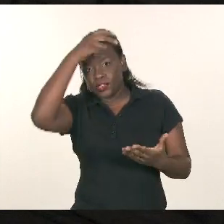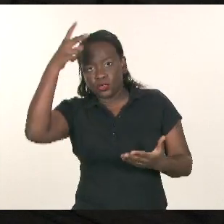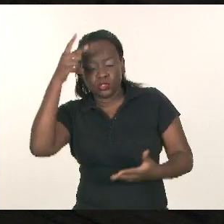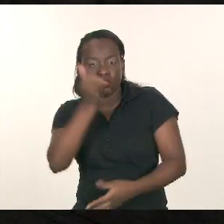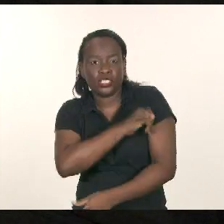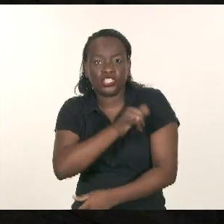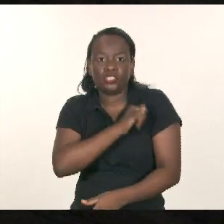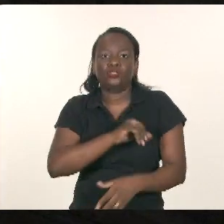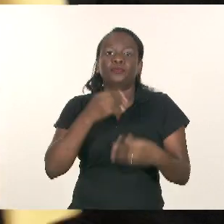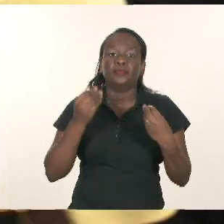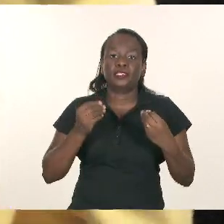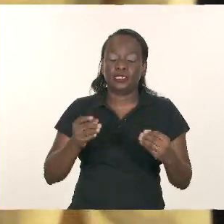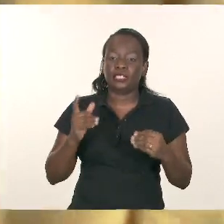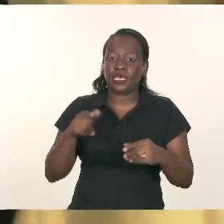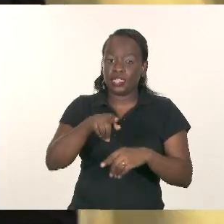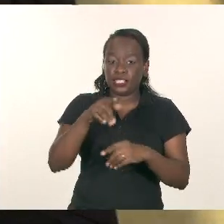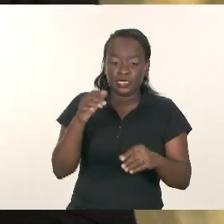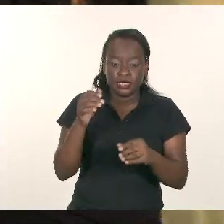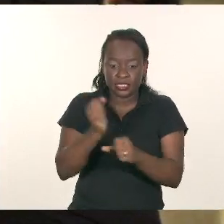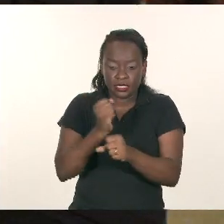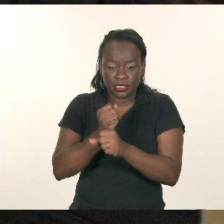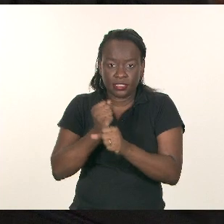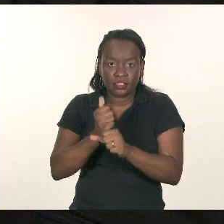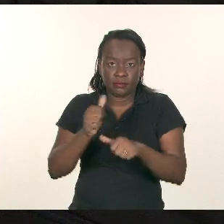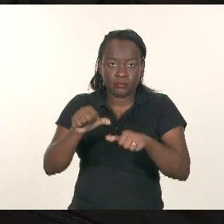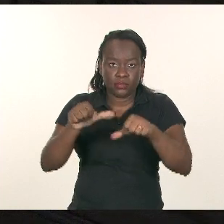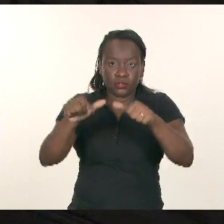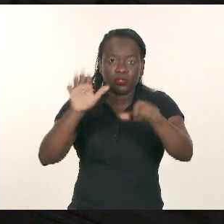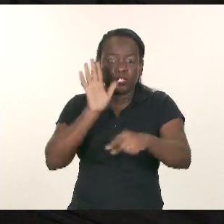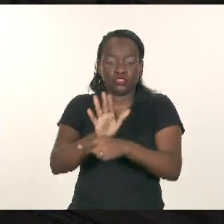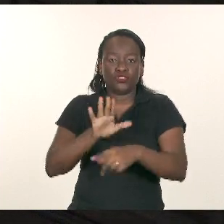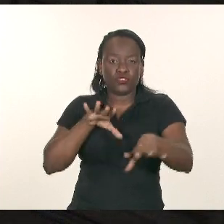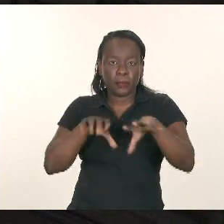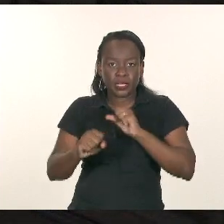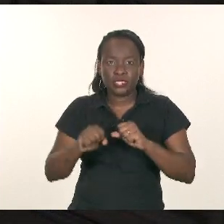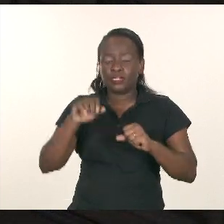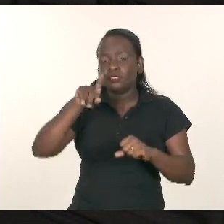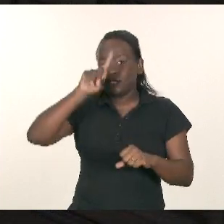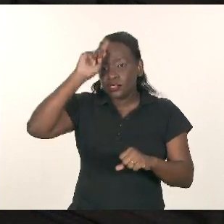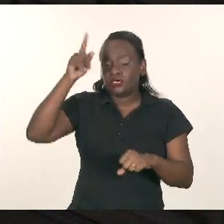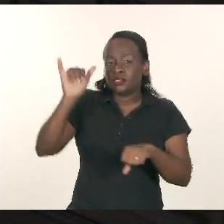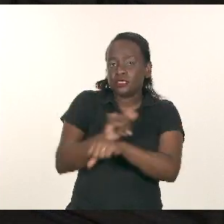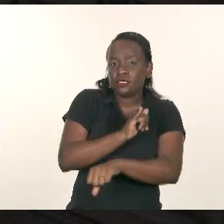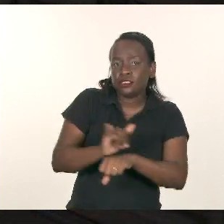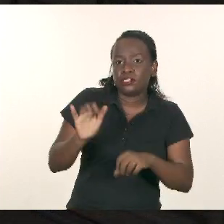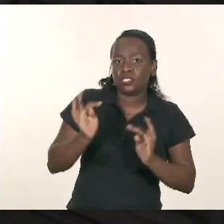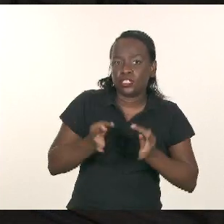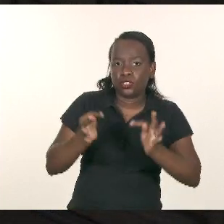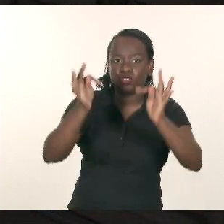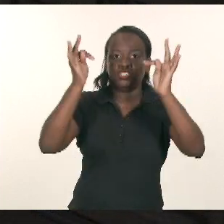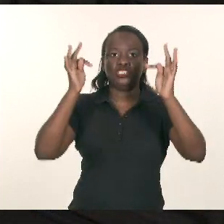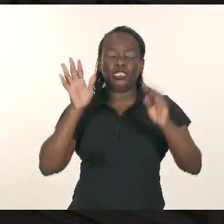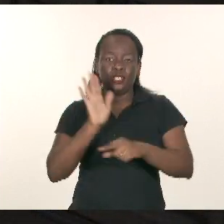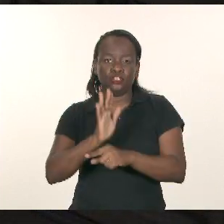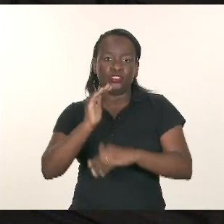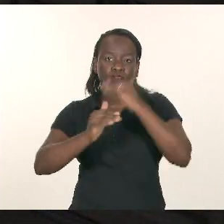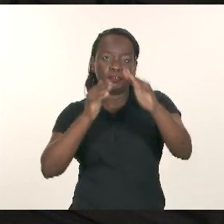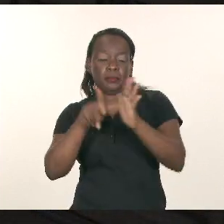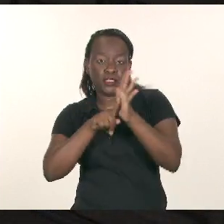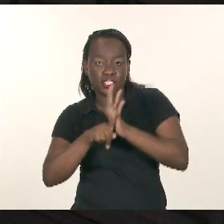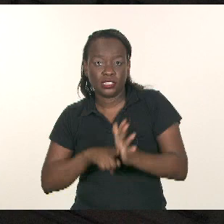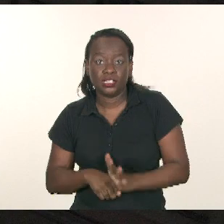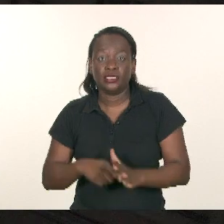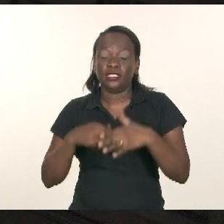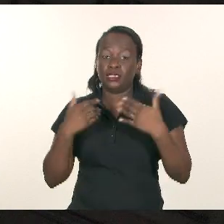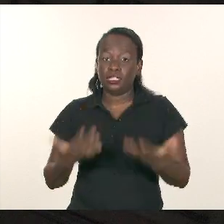do Rio, para recuperar aquele polo como um polo de formação, como um polo de inovação tecnológica, como um polo de desenvolvimento da pesquisa.